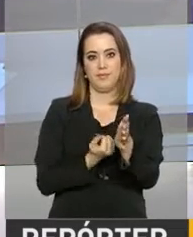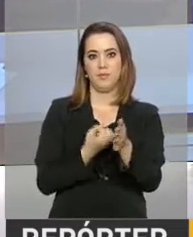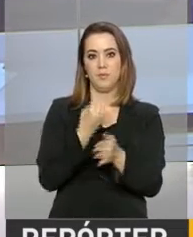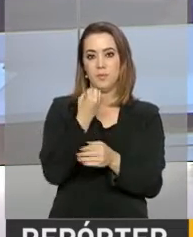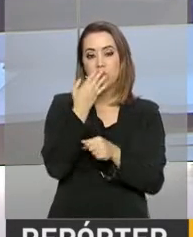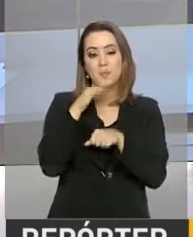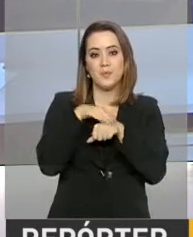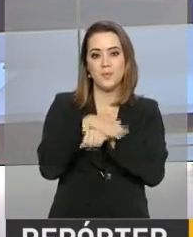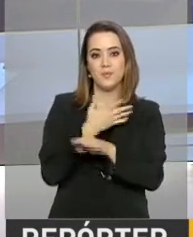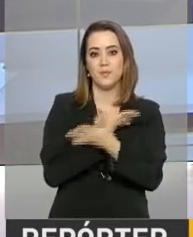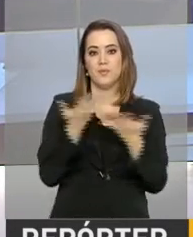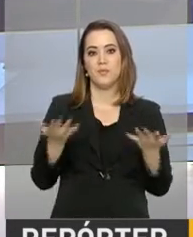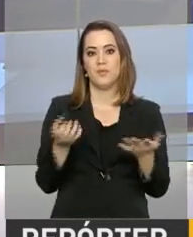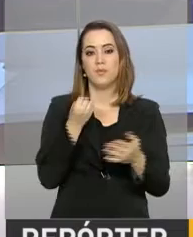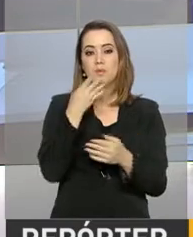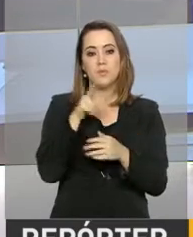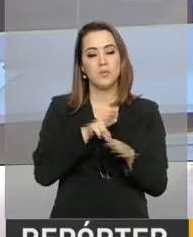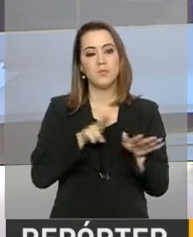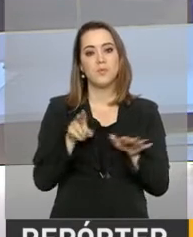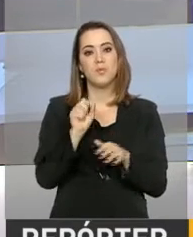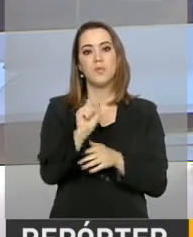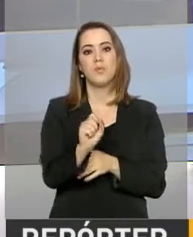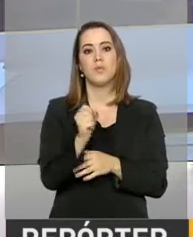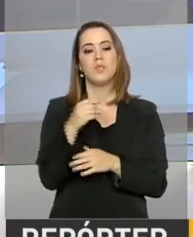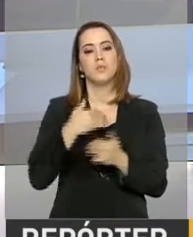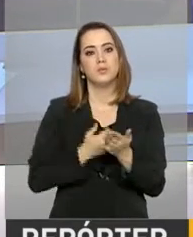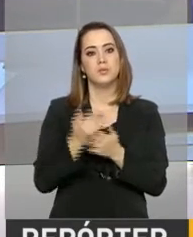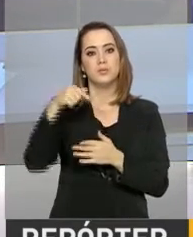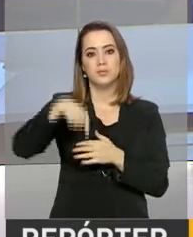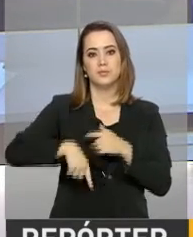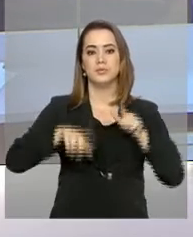sociais. Uma boa noite para você, um bom fim de semana e continue